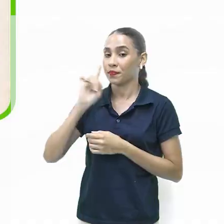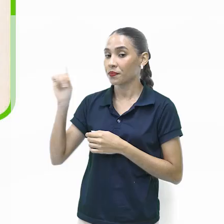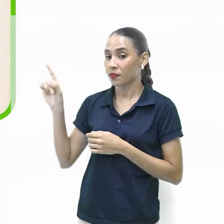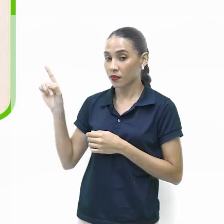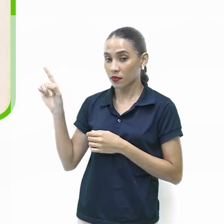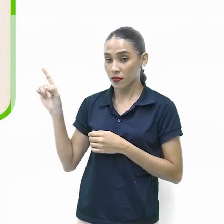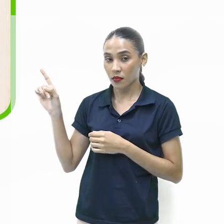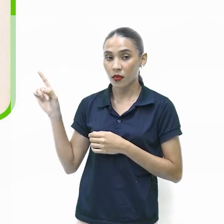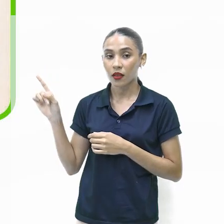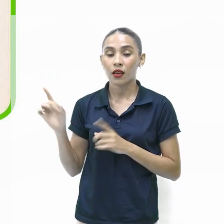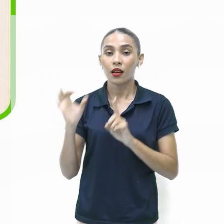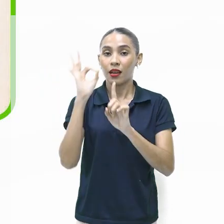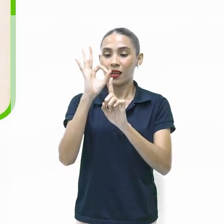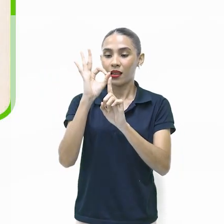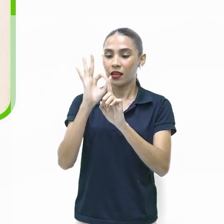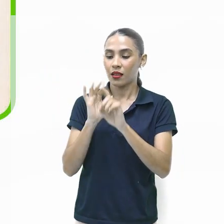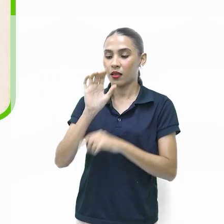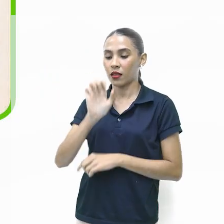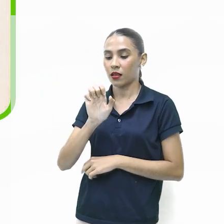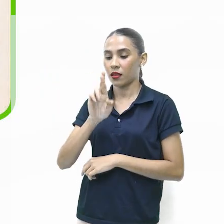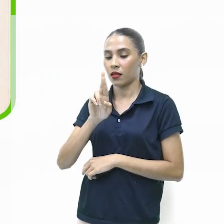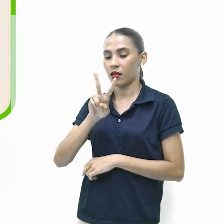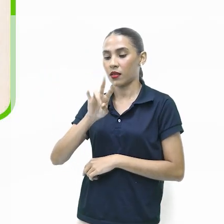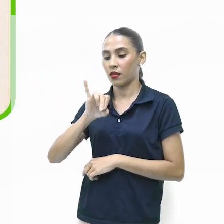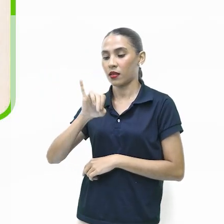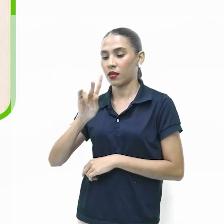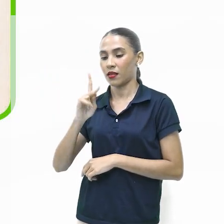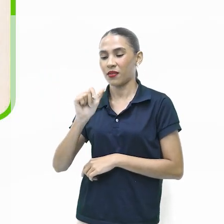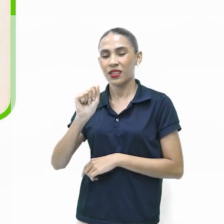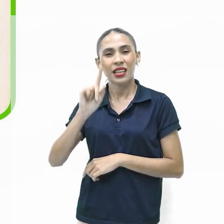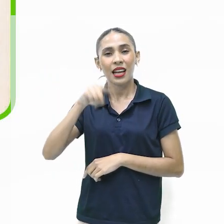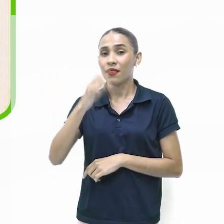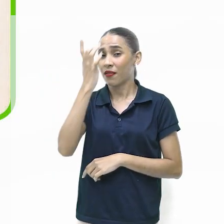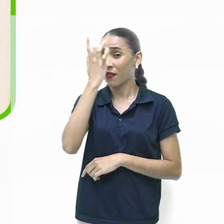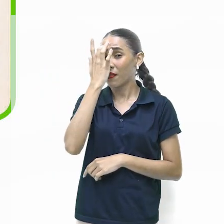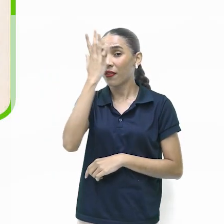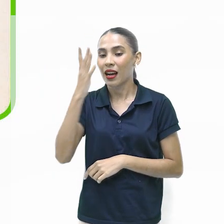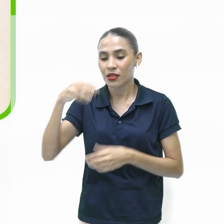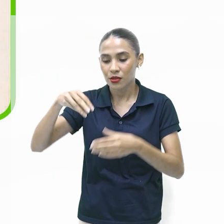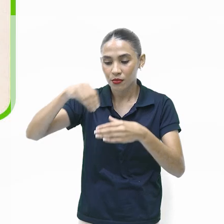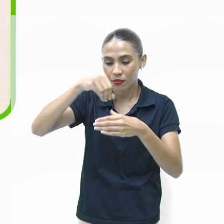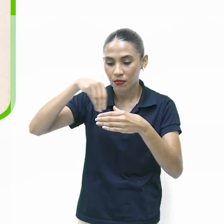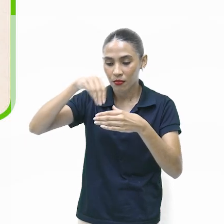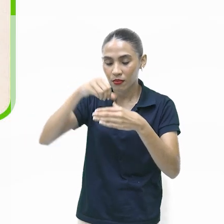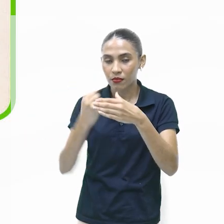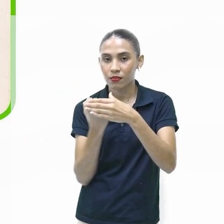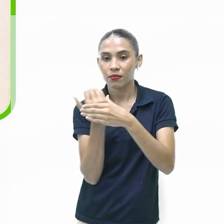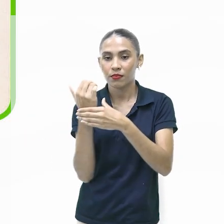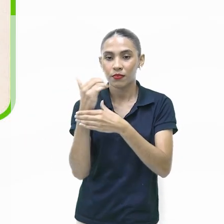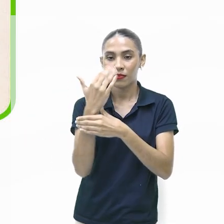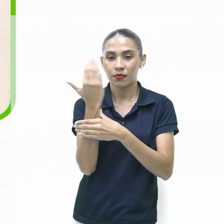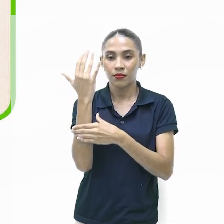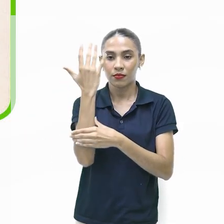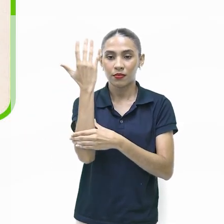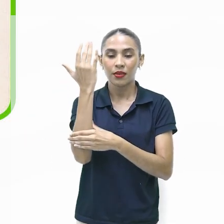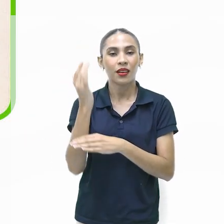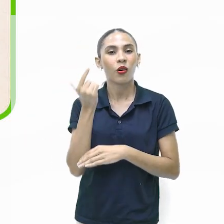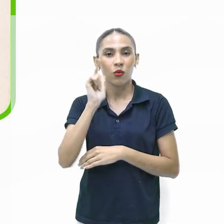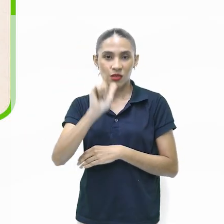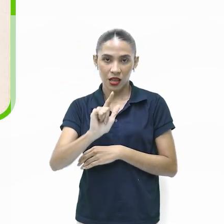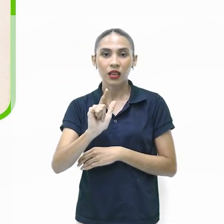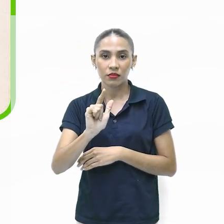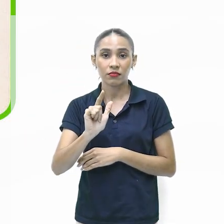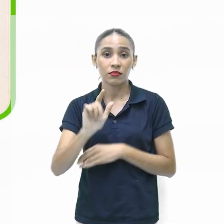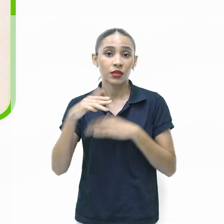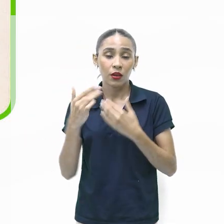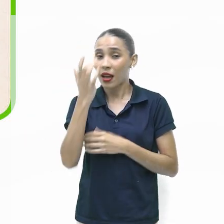aí que as ervilhas, elas são de fácil cultivo. A gente observa aí nessa primeira imagem que ela é fácil